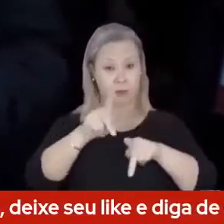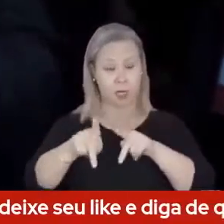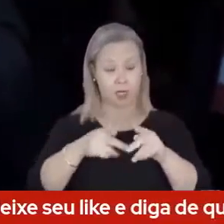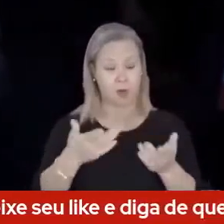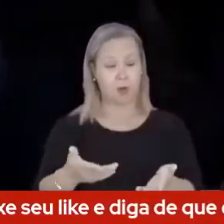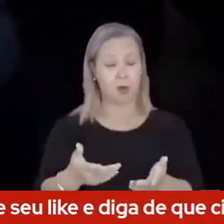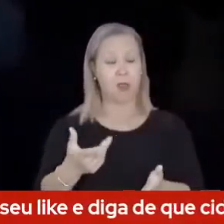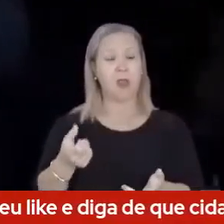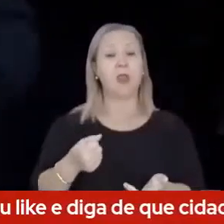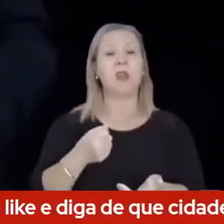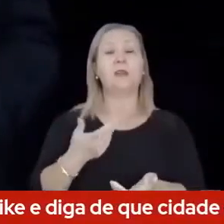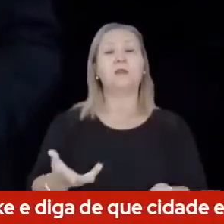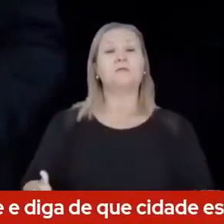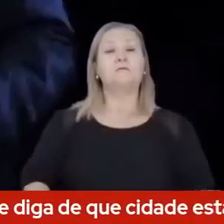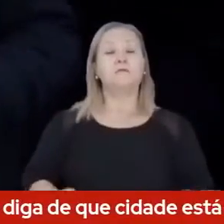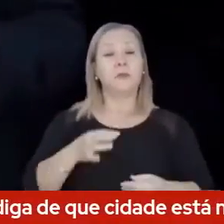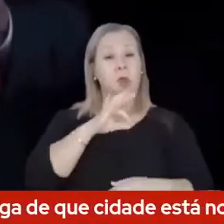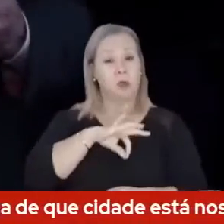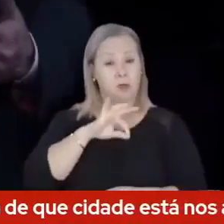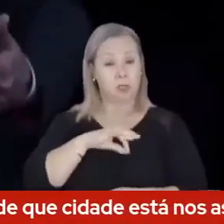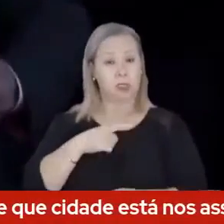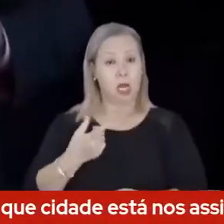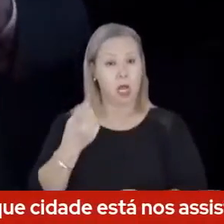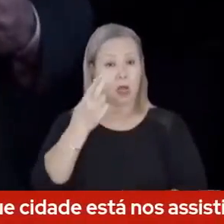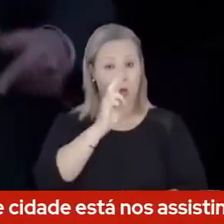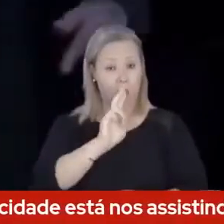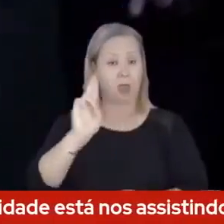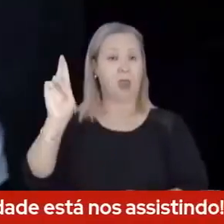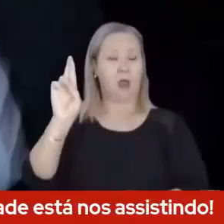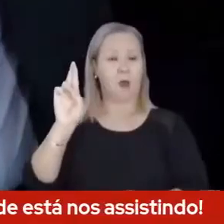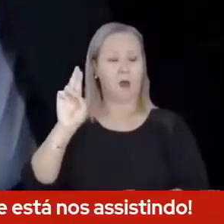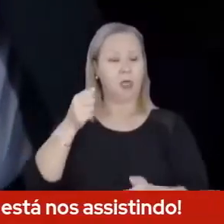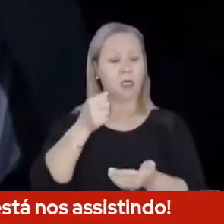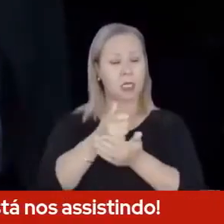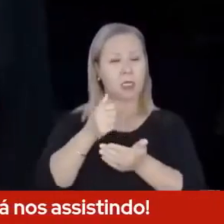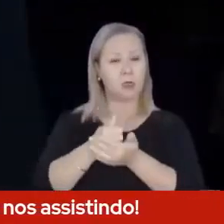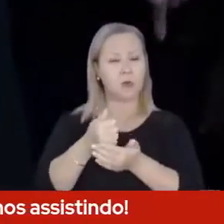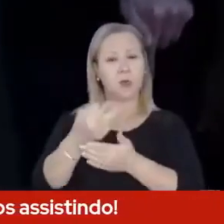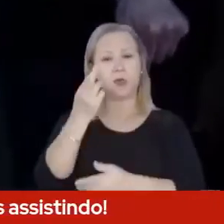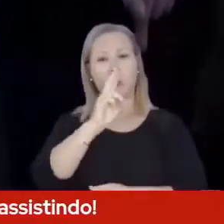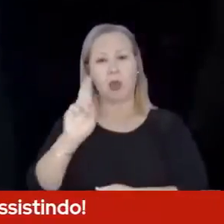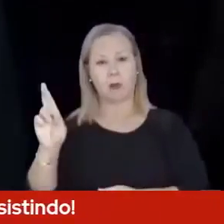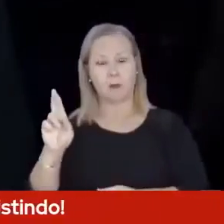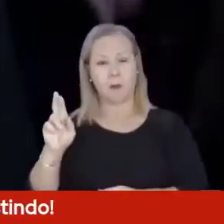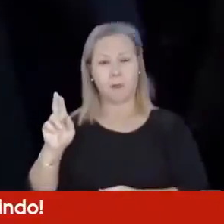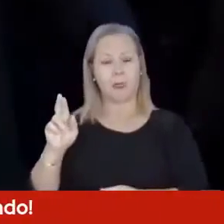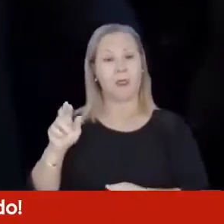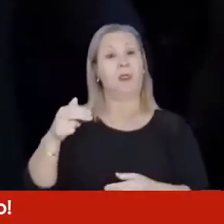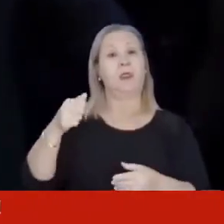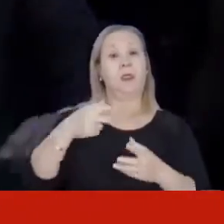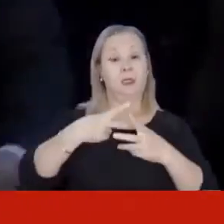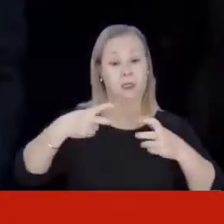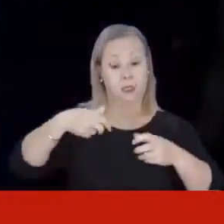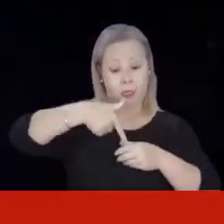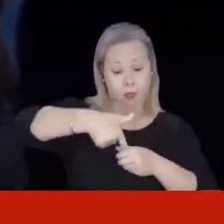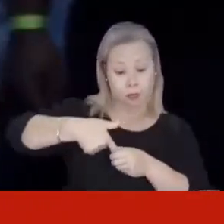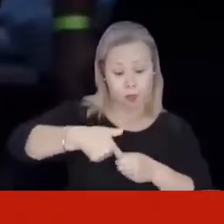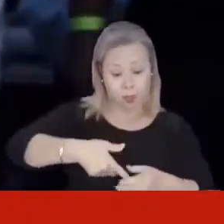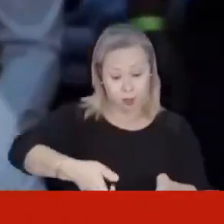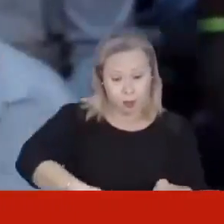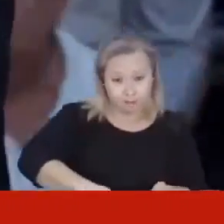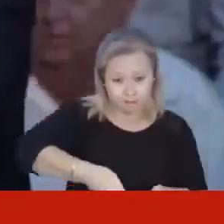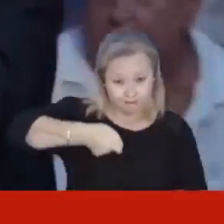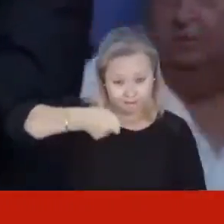a gente compra as coisas em reais, se o petróleo é tirado de 7 mil metros de profundidade em reais, se